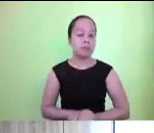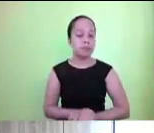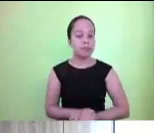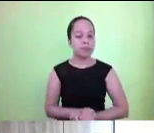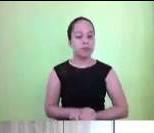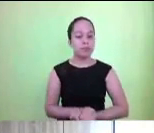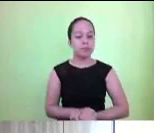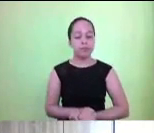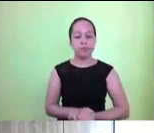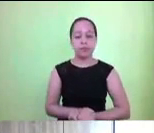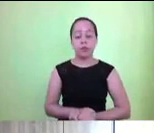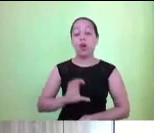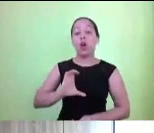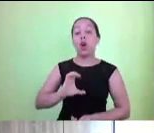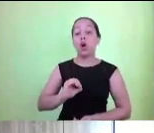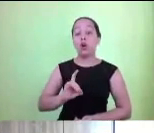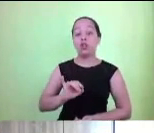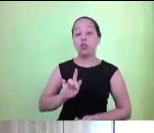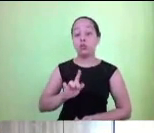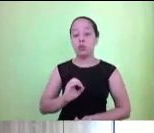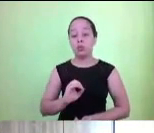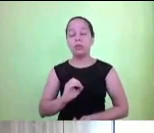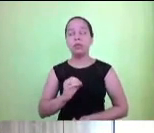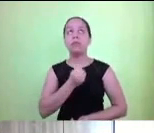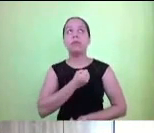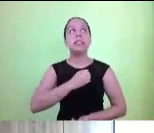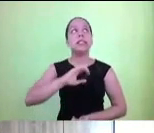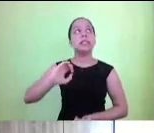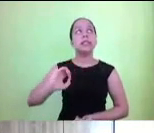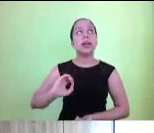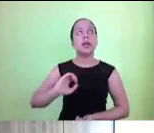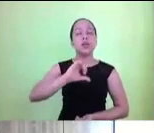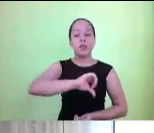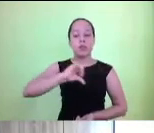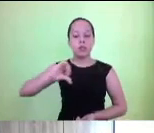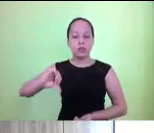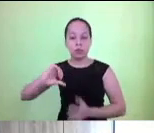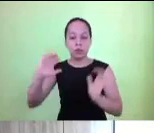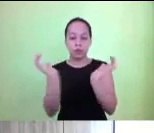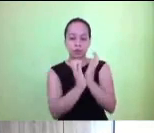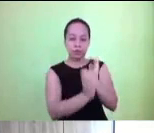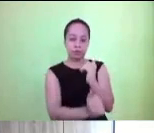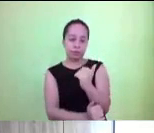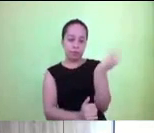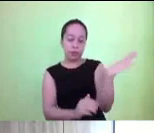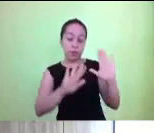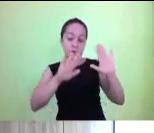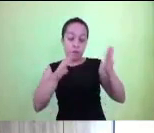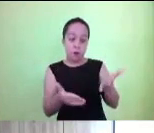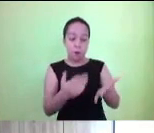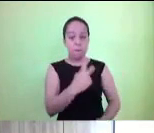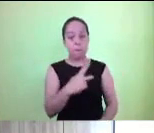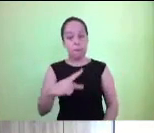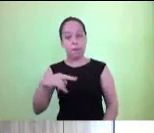Código 099, público externo, vagas destinadas aos PPIs.